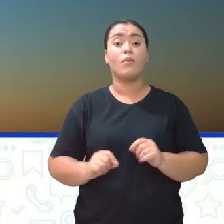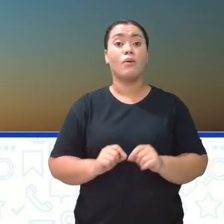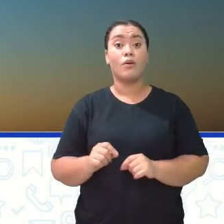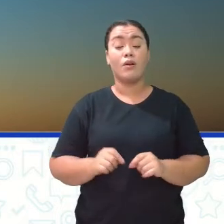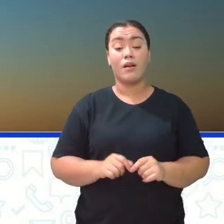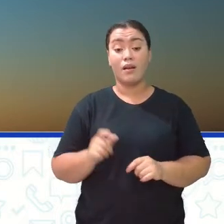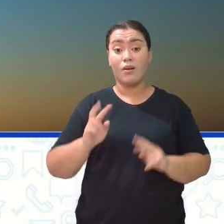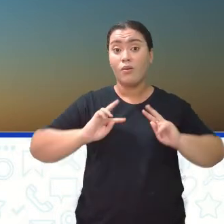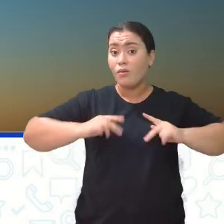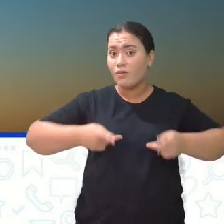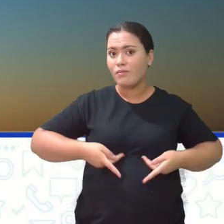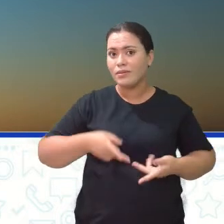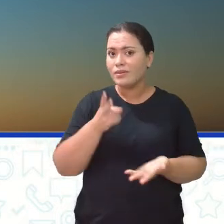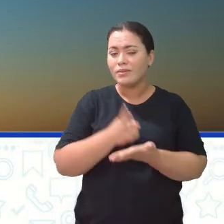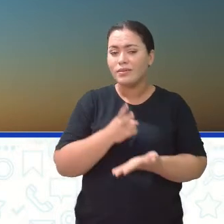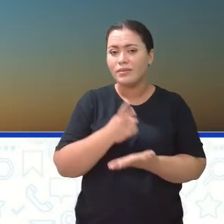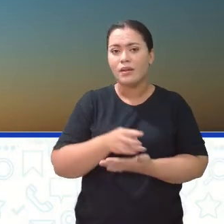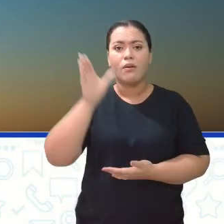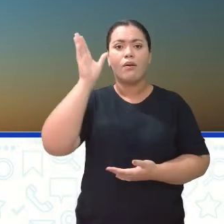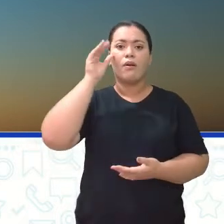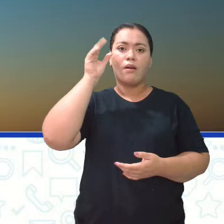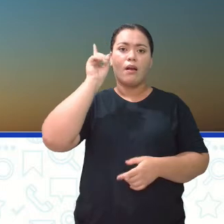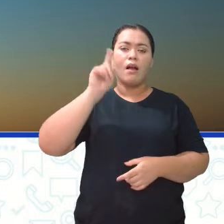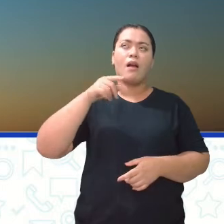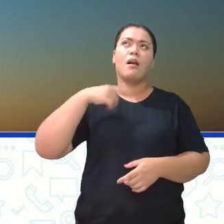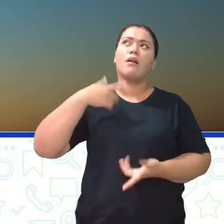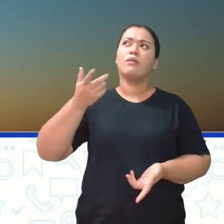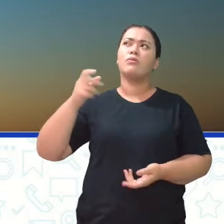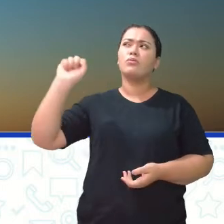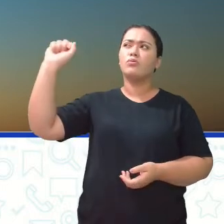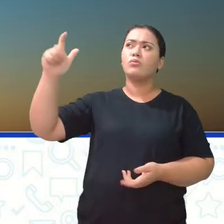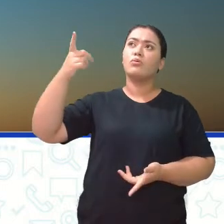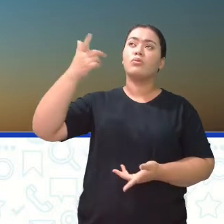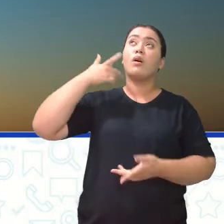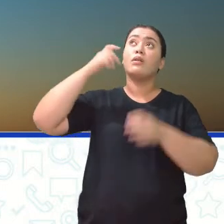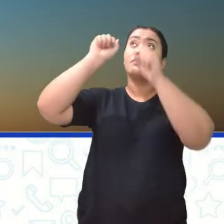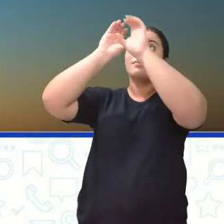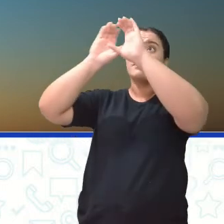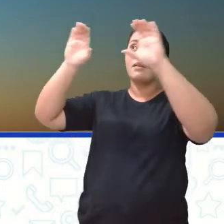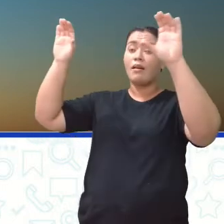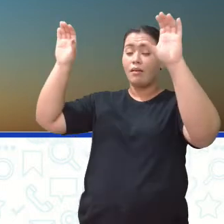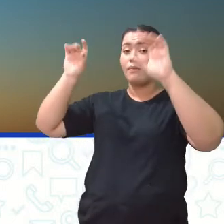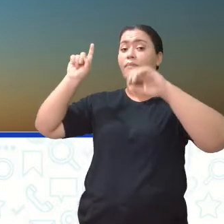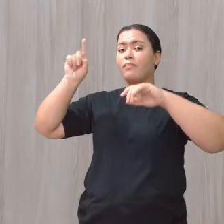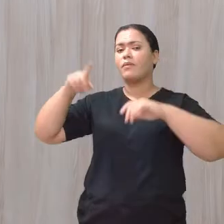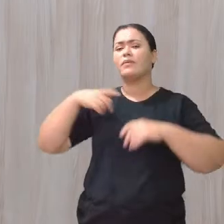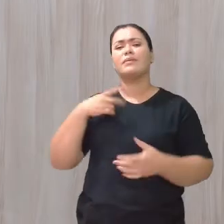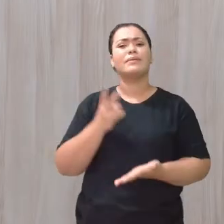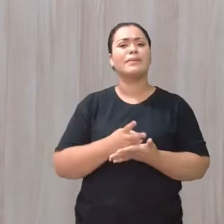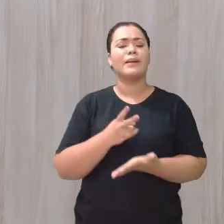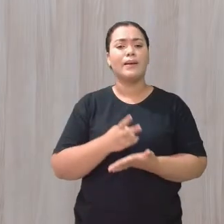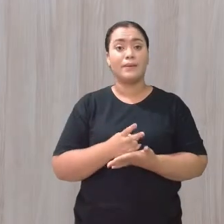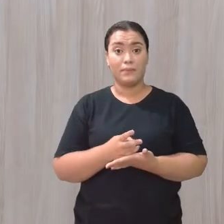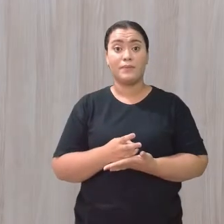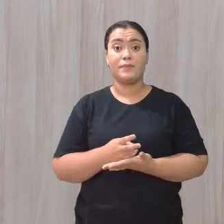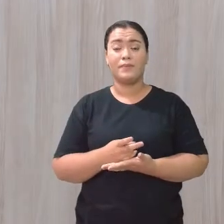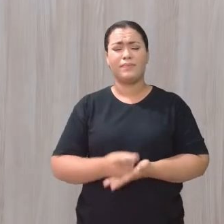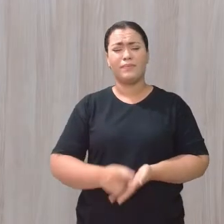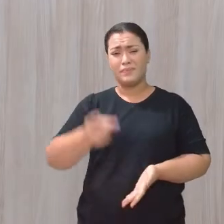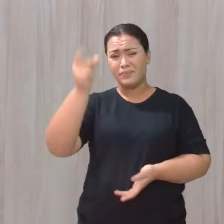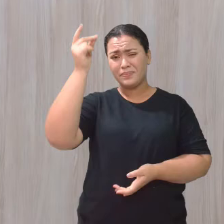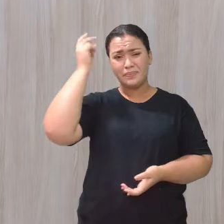teve curiosidade em relação ao sol, ao céu. Então, em relação ao céu, o homem sempre foi curioso, desde